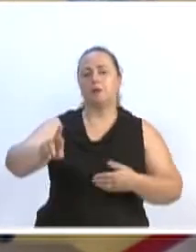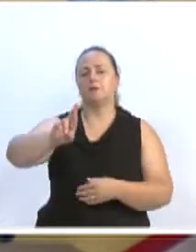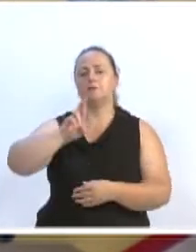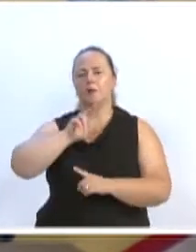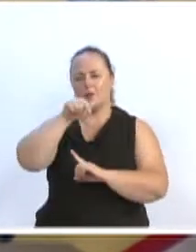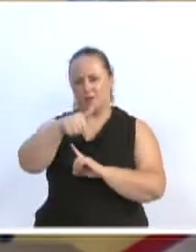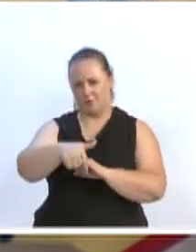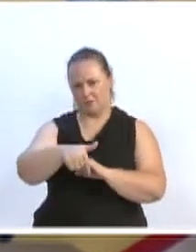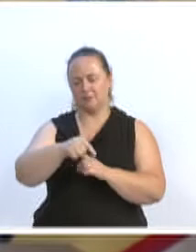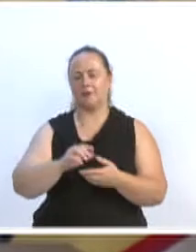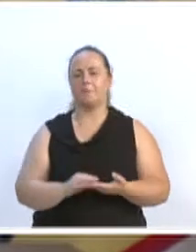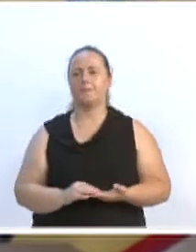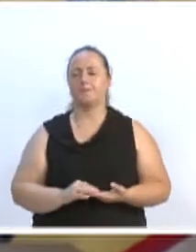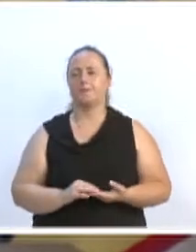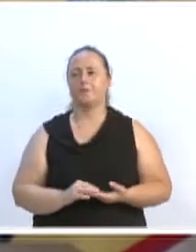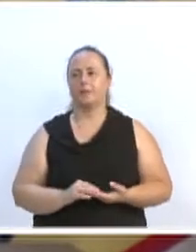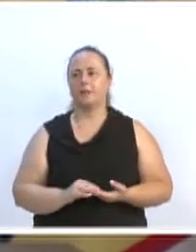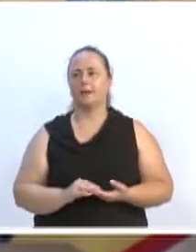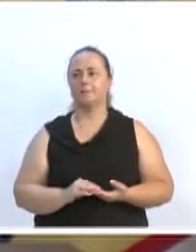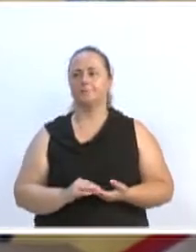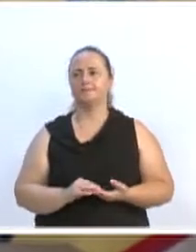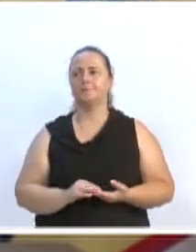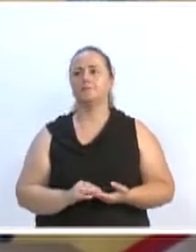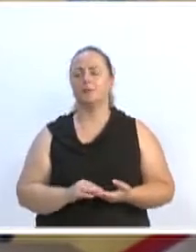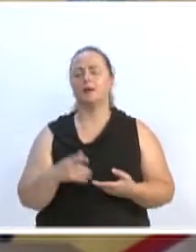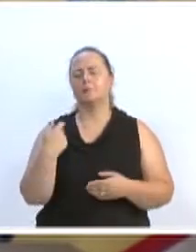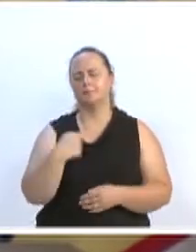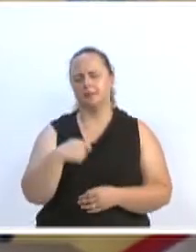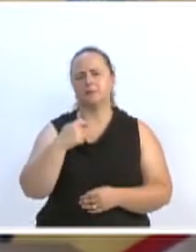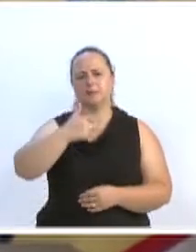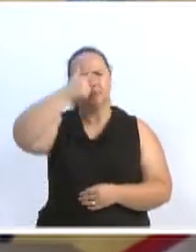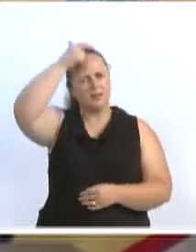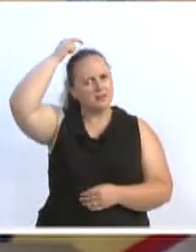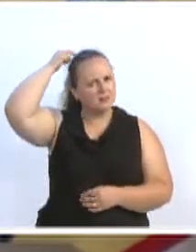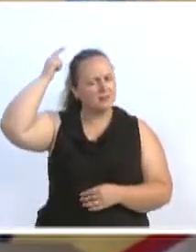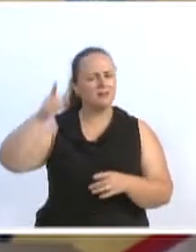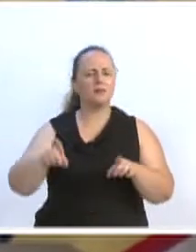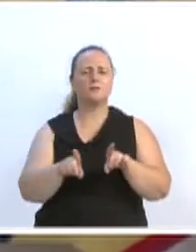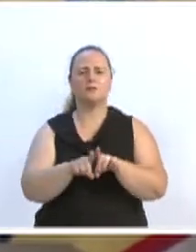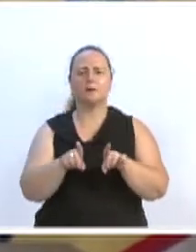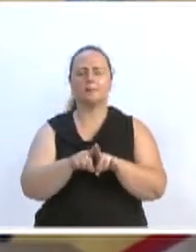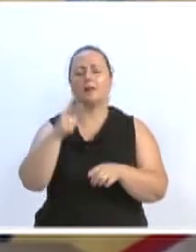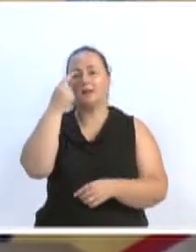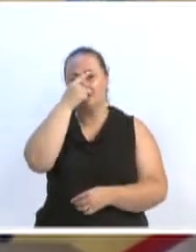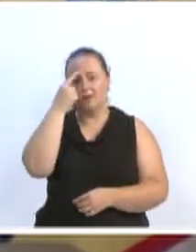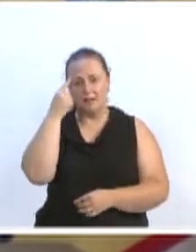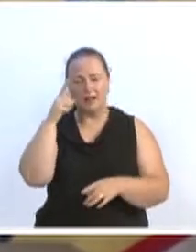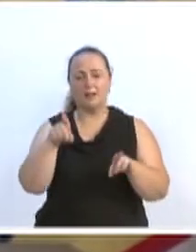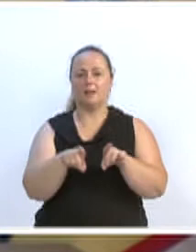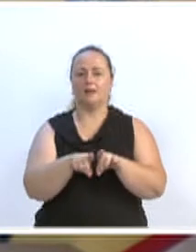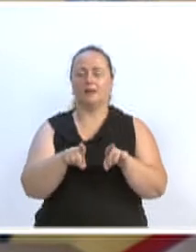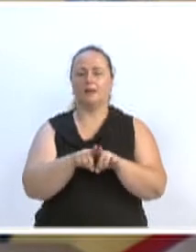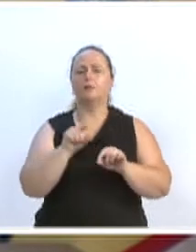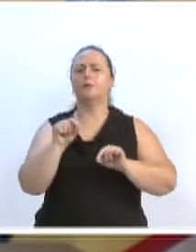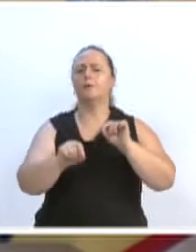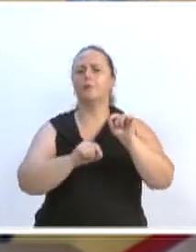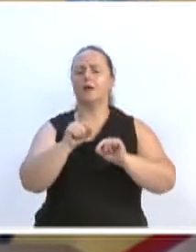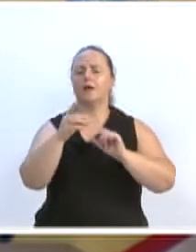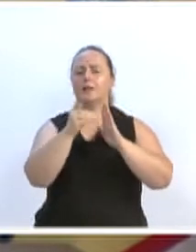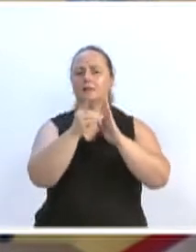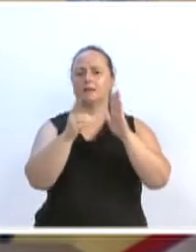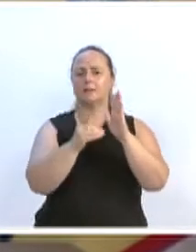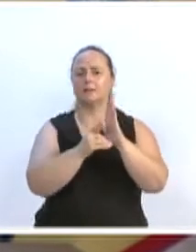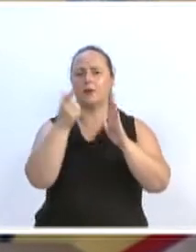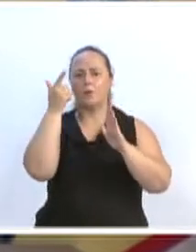mas nós precisamos vereador adriano pereira cobra muito isso também virando hit já cobrou aqui na tribuna a questão do decreto para pavimentar as ruas